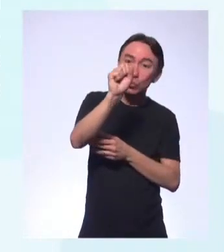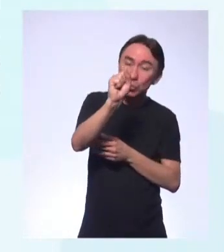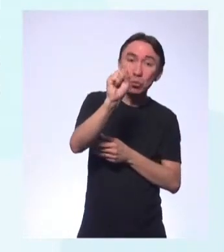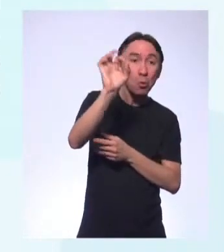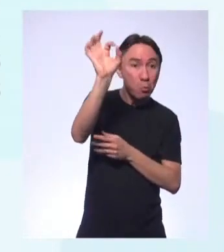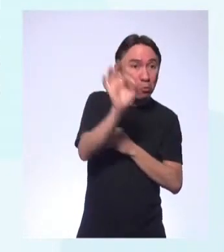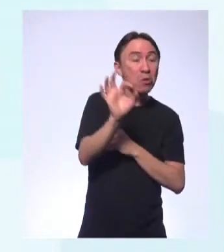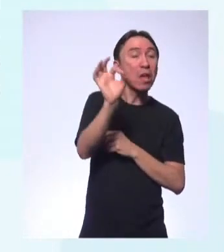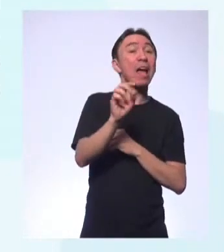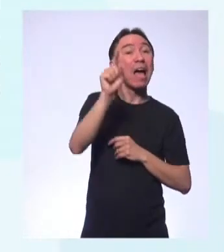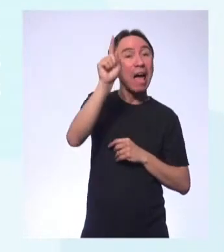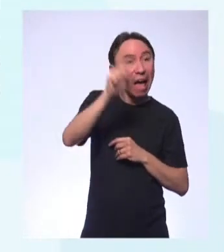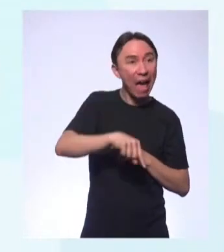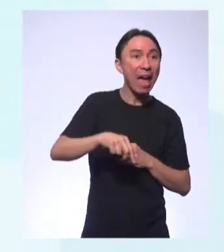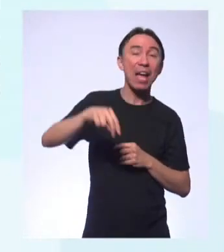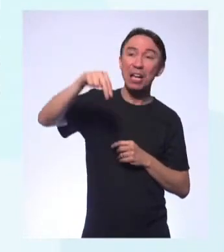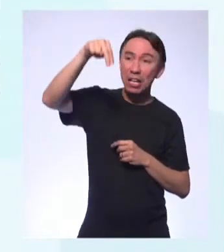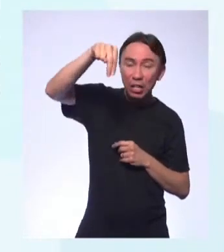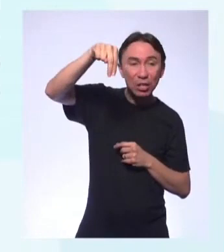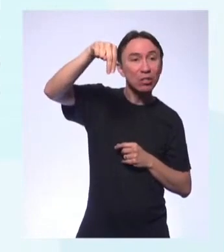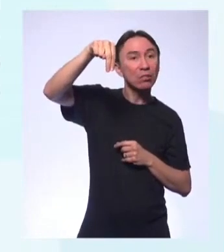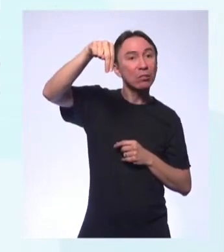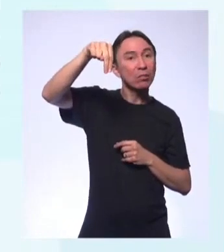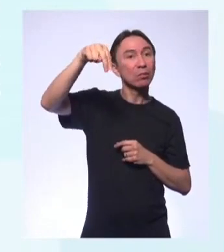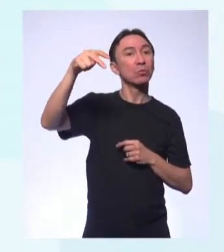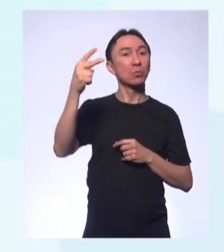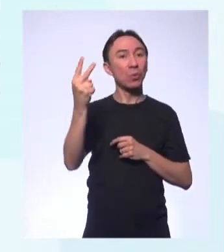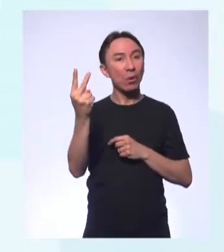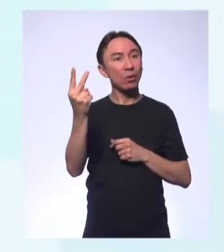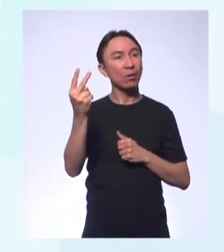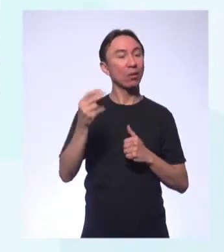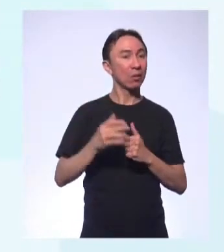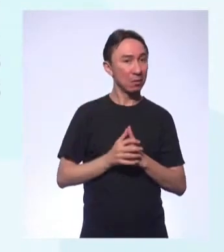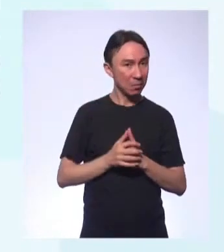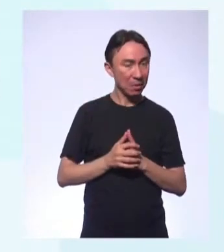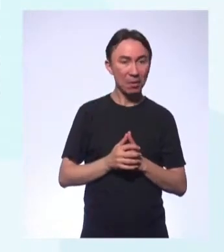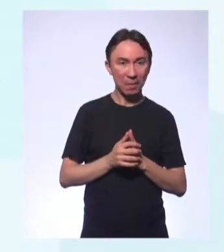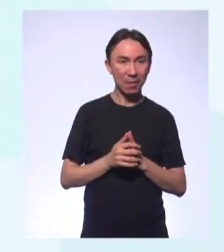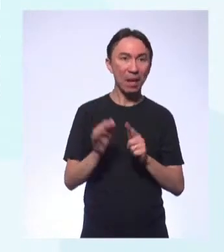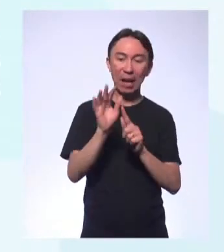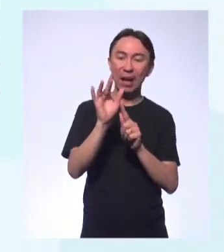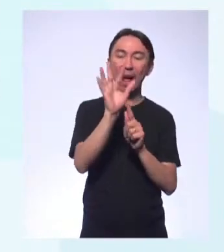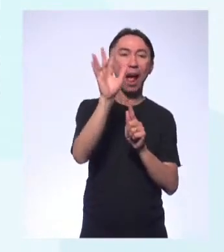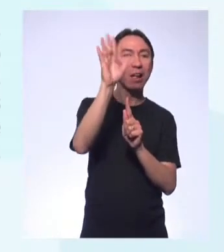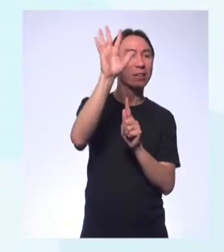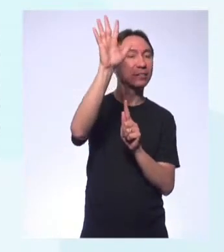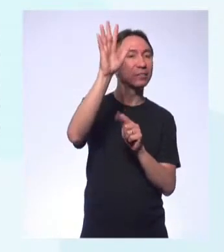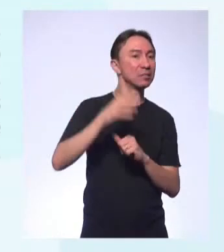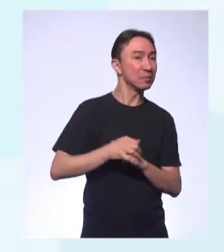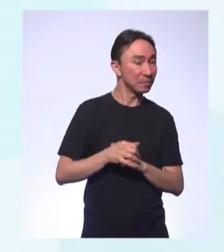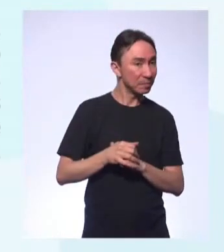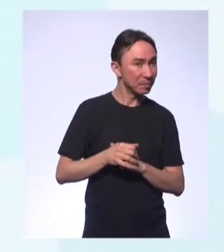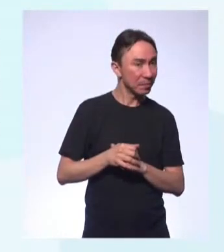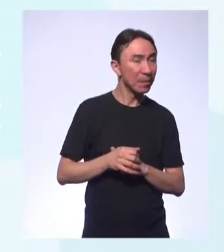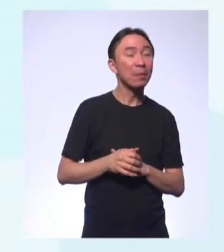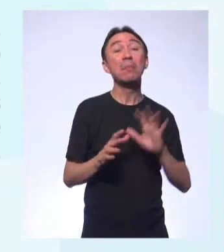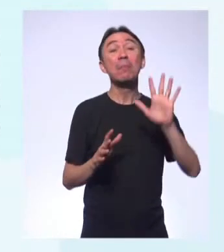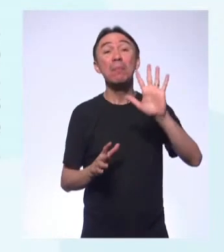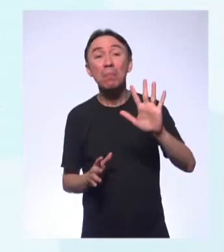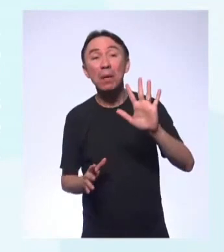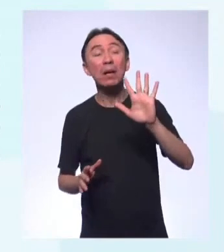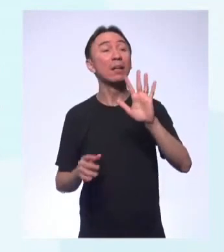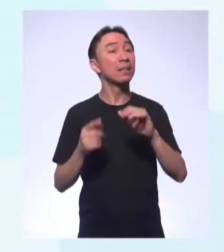nitrogênio, N2, ok? Na forma de gás. Portanto, o que acontece? Como